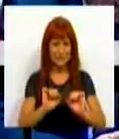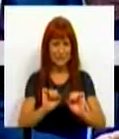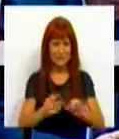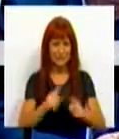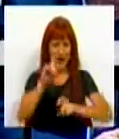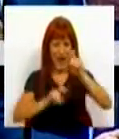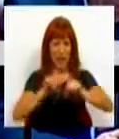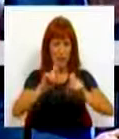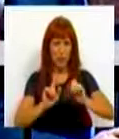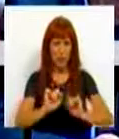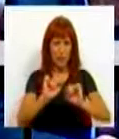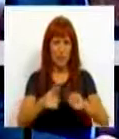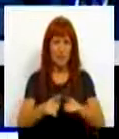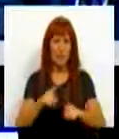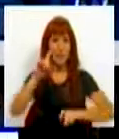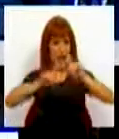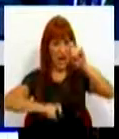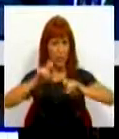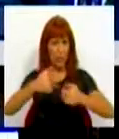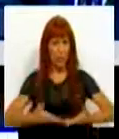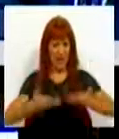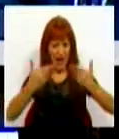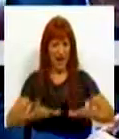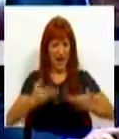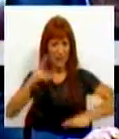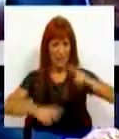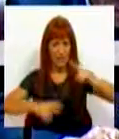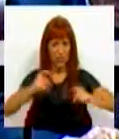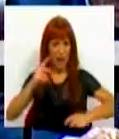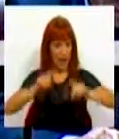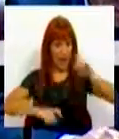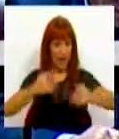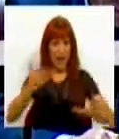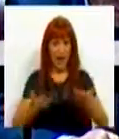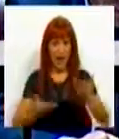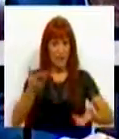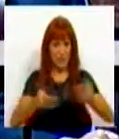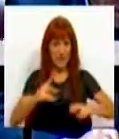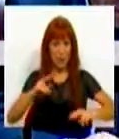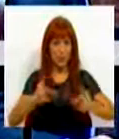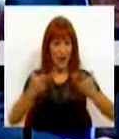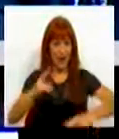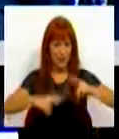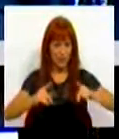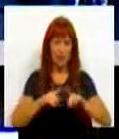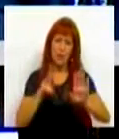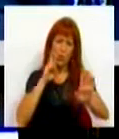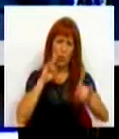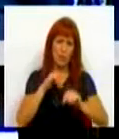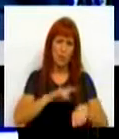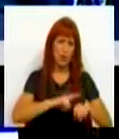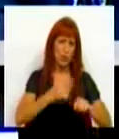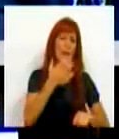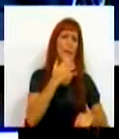os seus gráficos, é que é a variação da carga fiscal, a variação da carga fiscal entre, desculpe lá, o